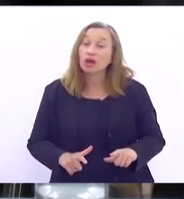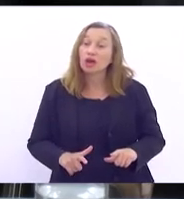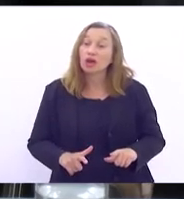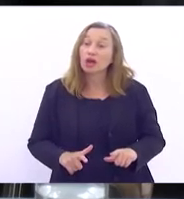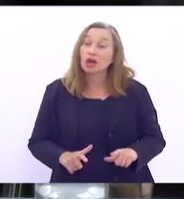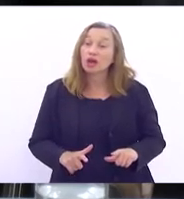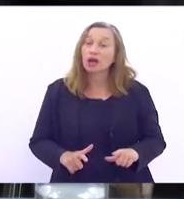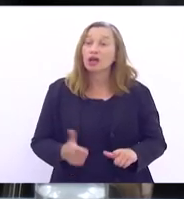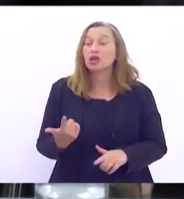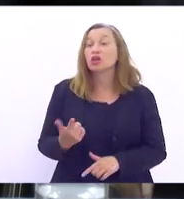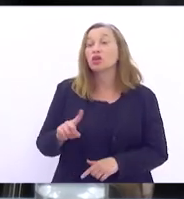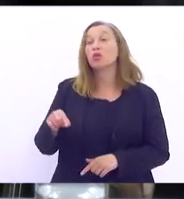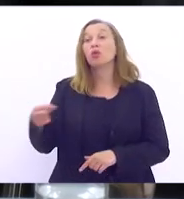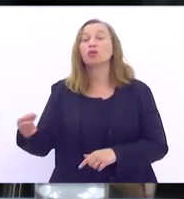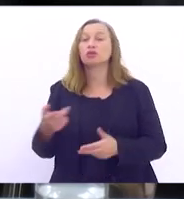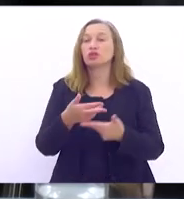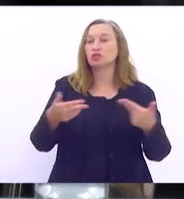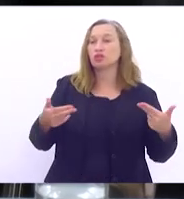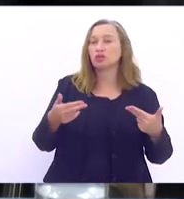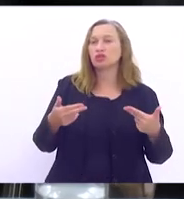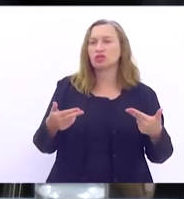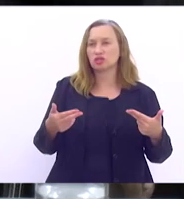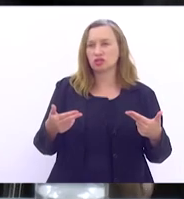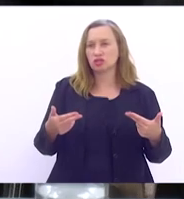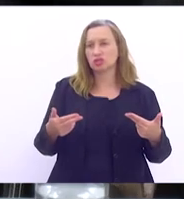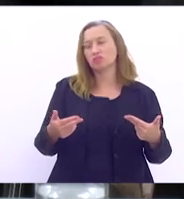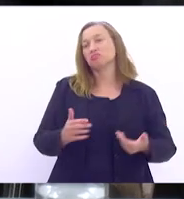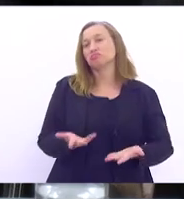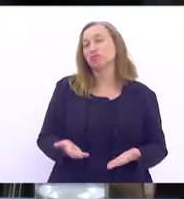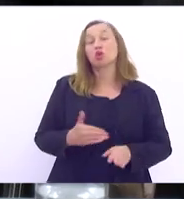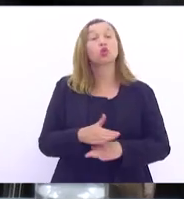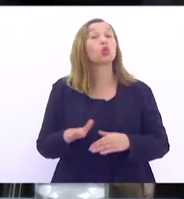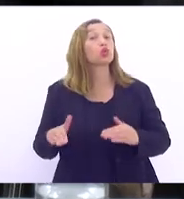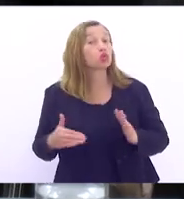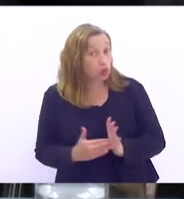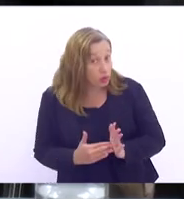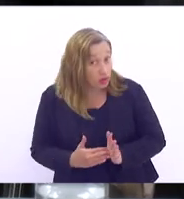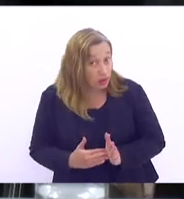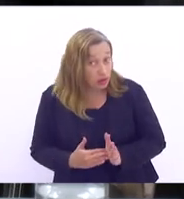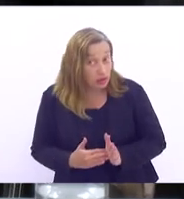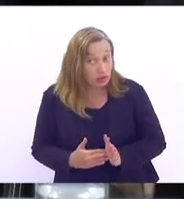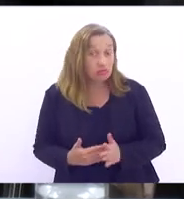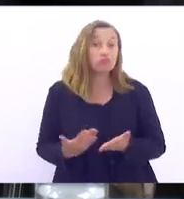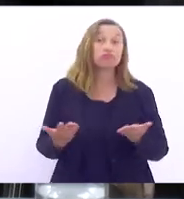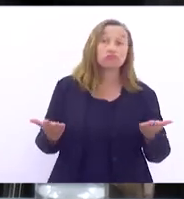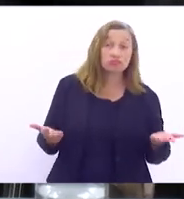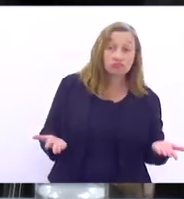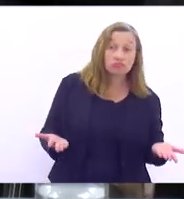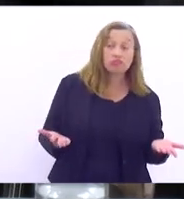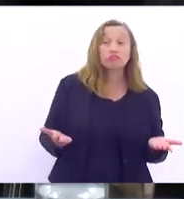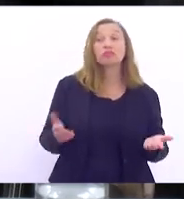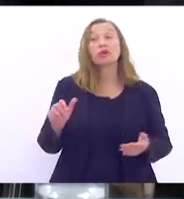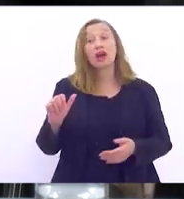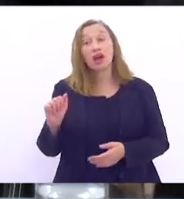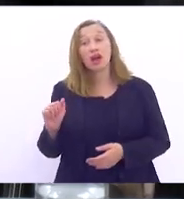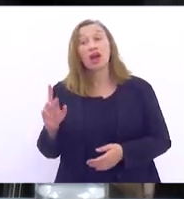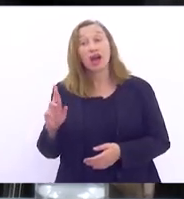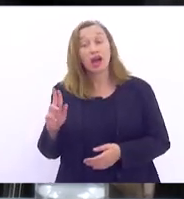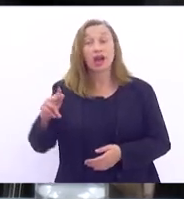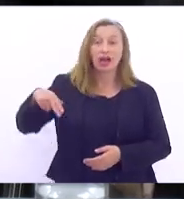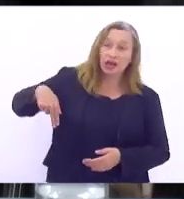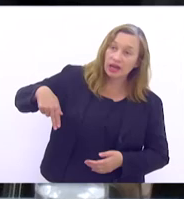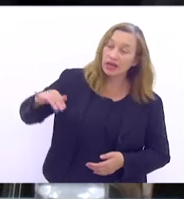dentre outros. Amplo, geral e restrito. Todas. Inclusive aquelas que